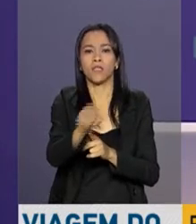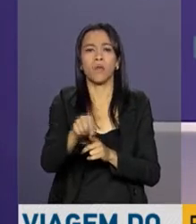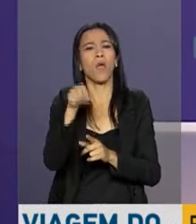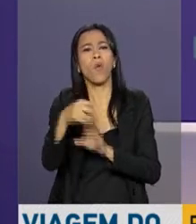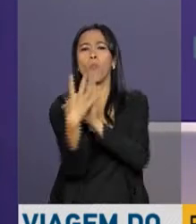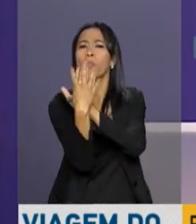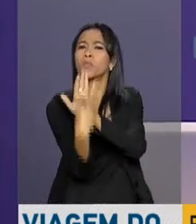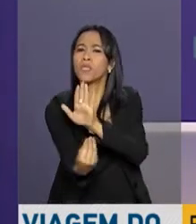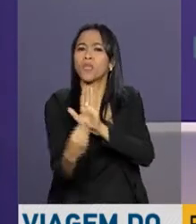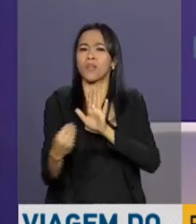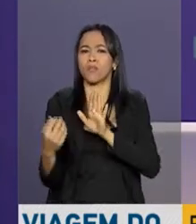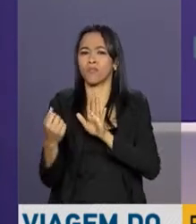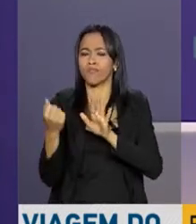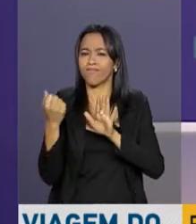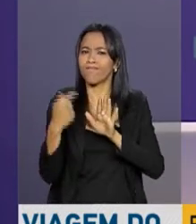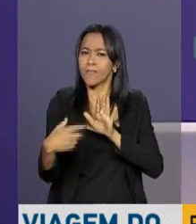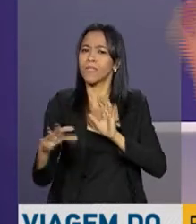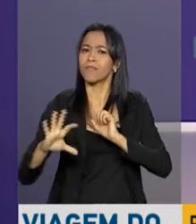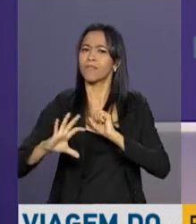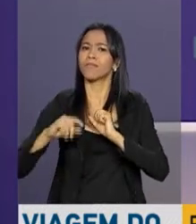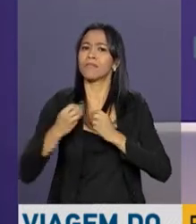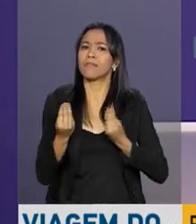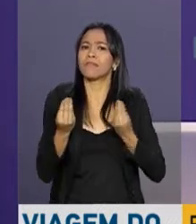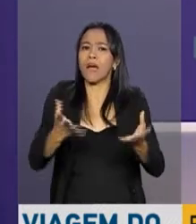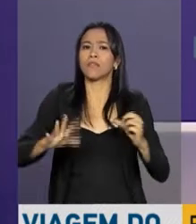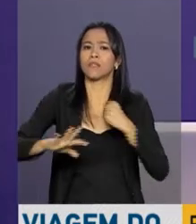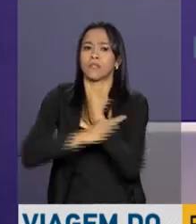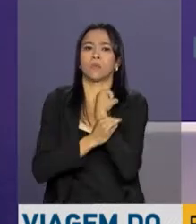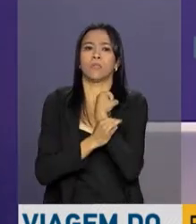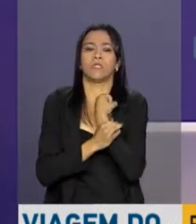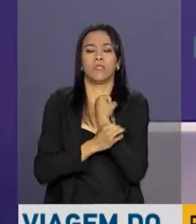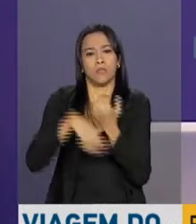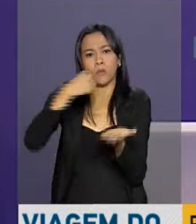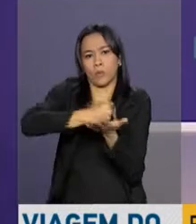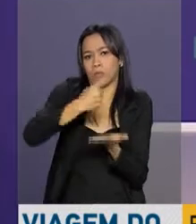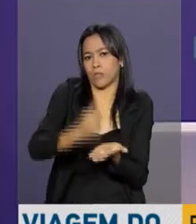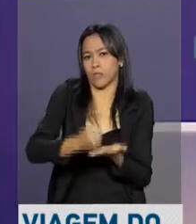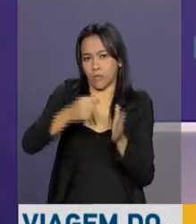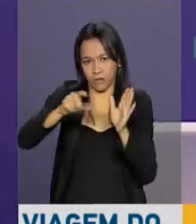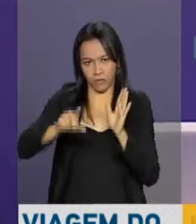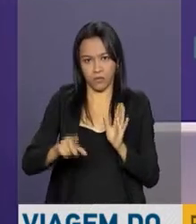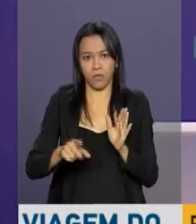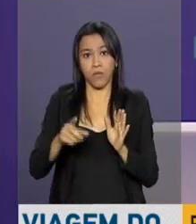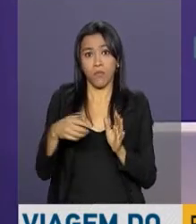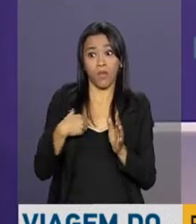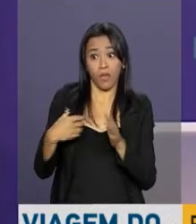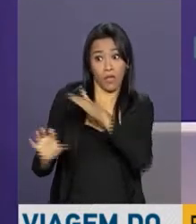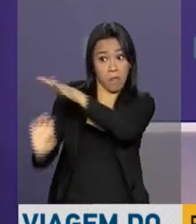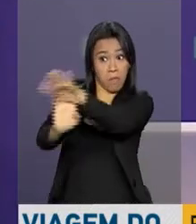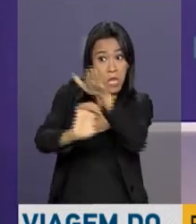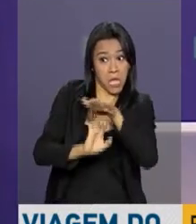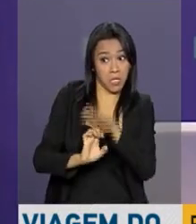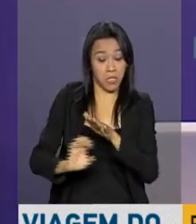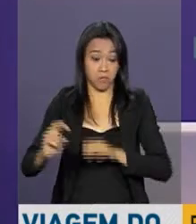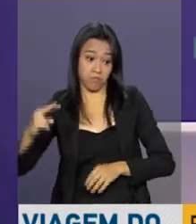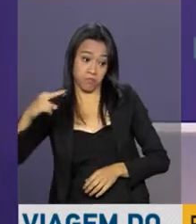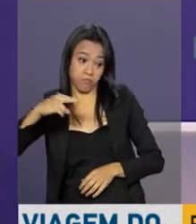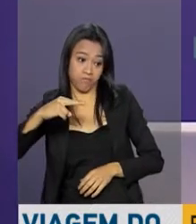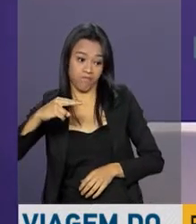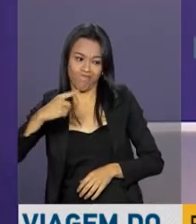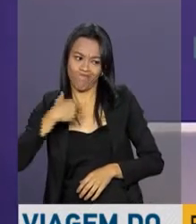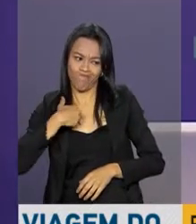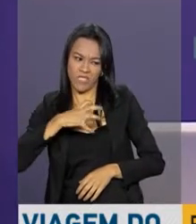racional, que fortalece a segurança jurídica, porque nenhum empresário aplica ou quer aplicar se não obtiver